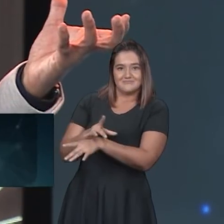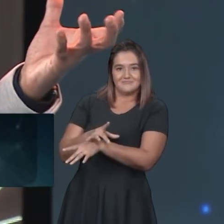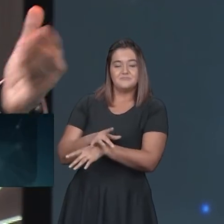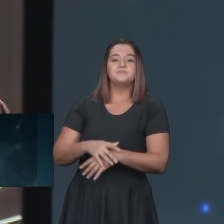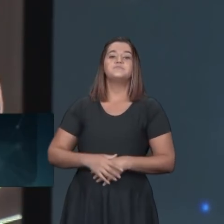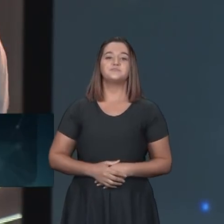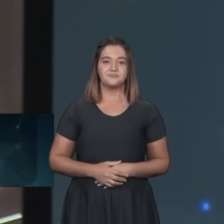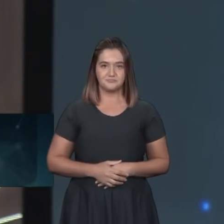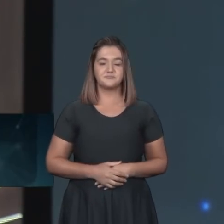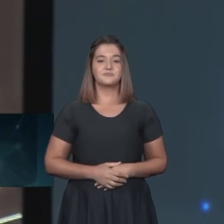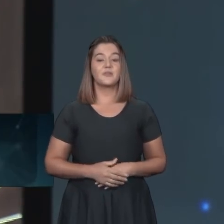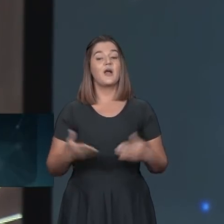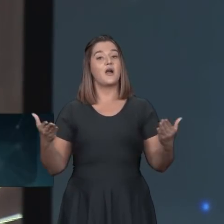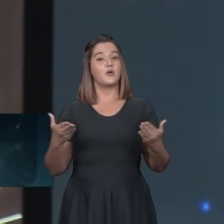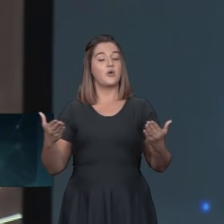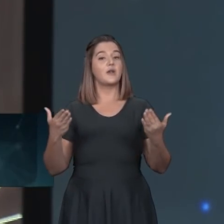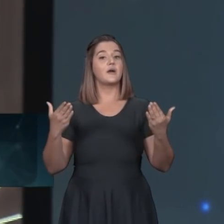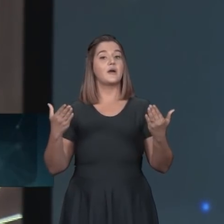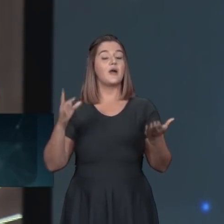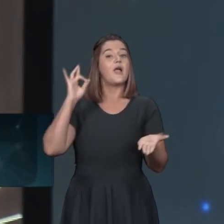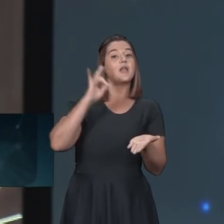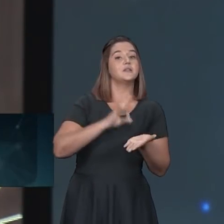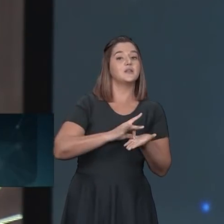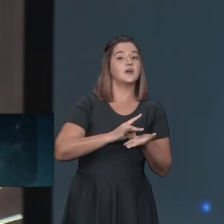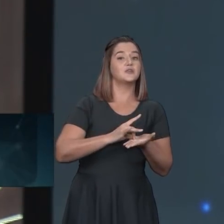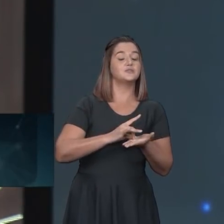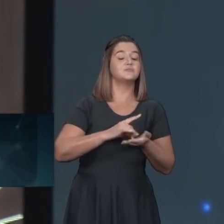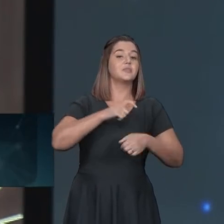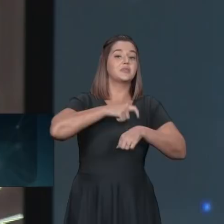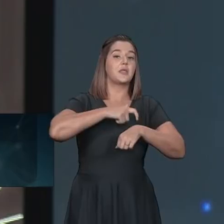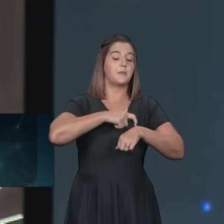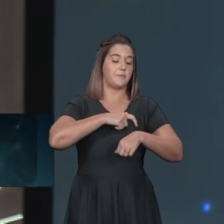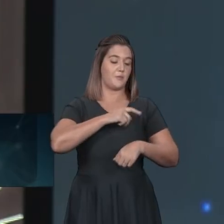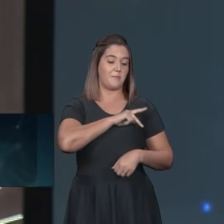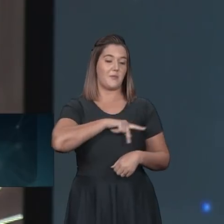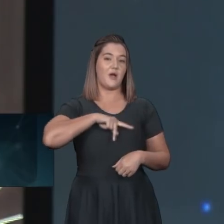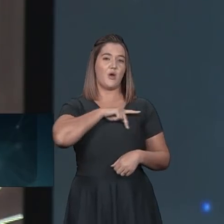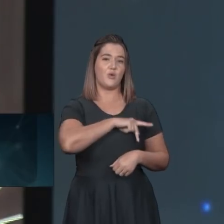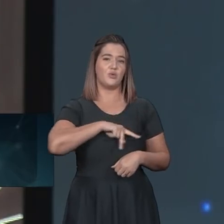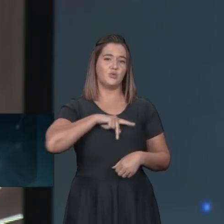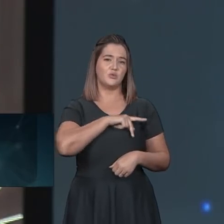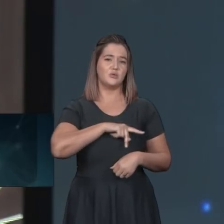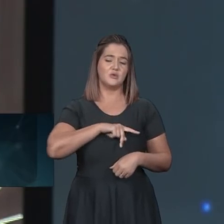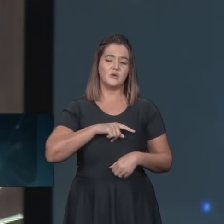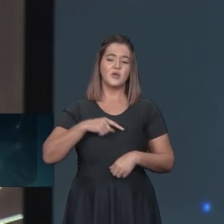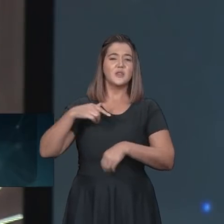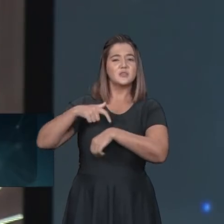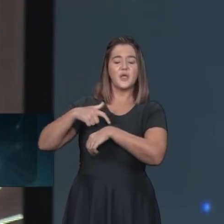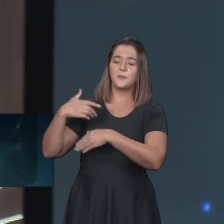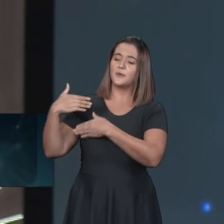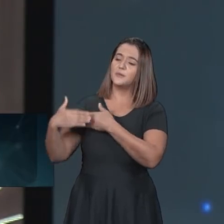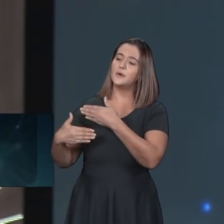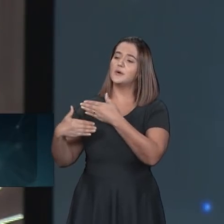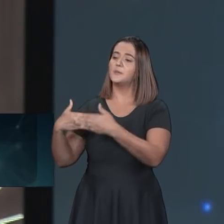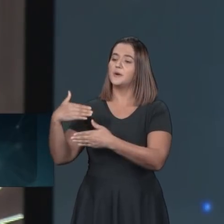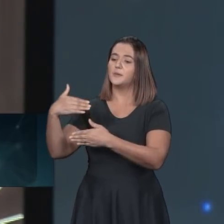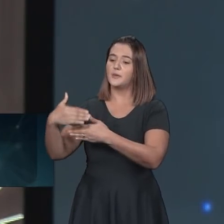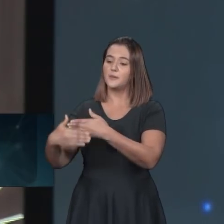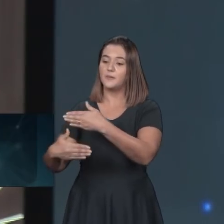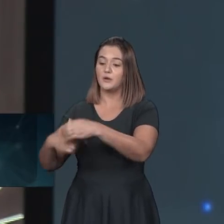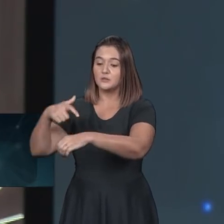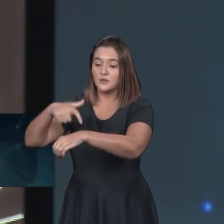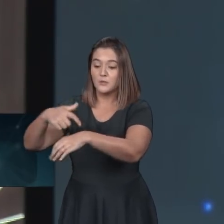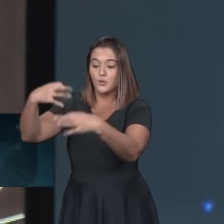Tsébios para a realidade de Paulo, o que ele quis dizer quando expressou, vindo à plenitude do tempo, Deus enviou o seu